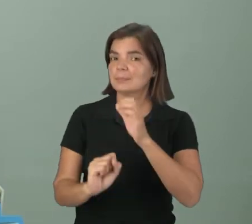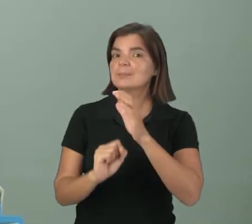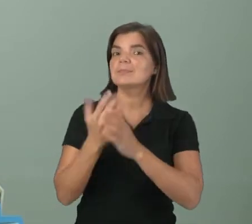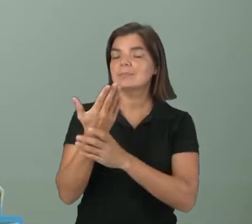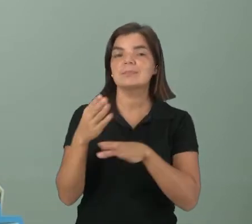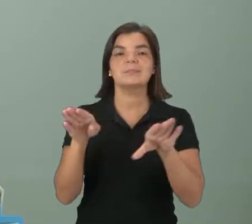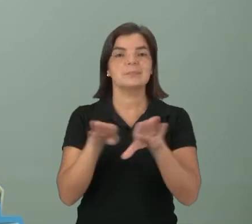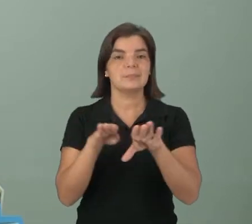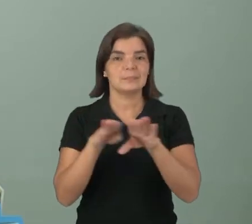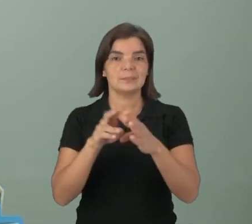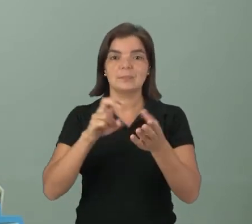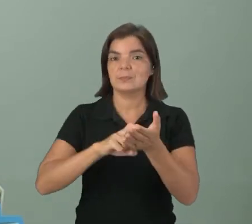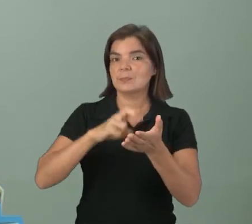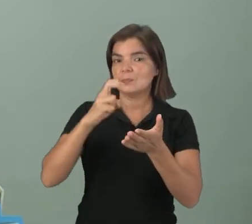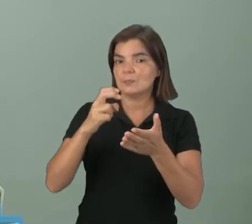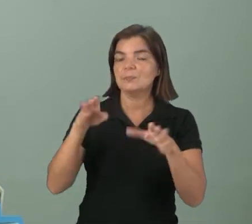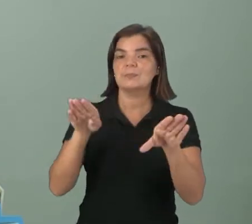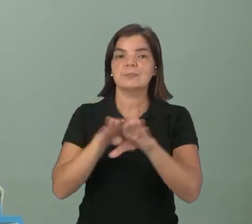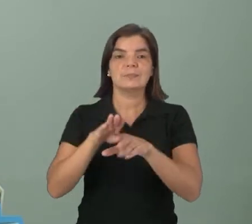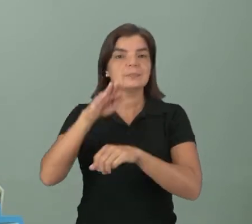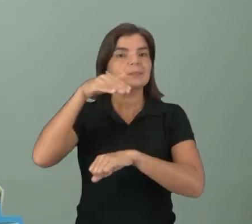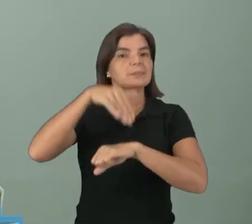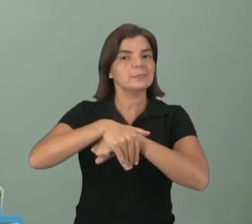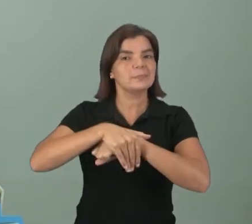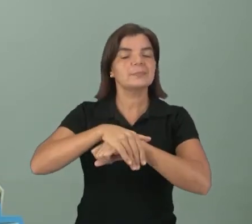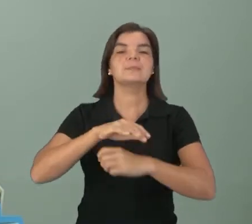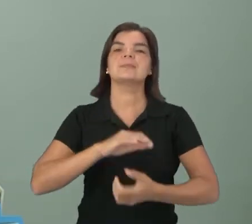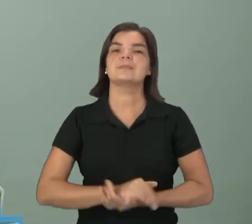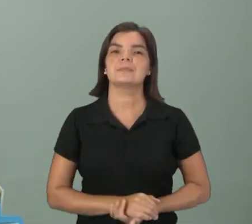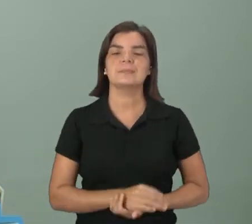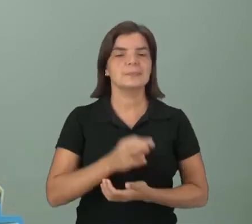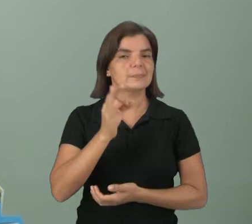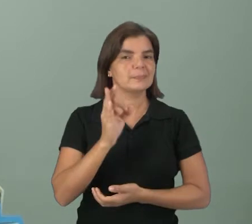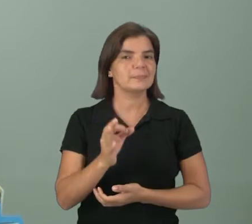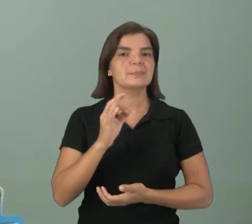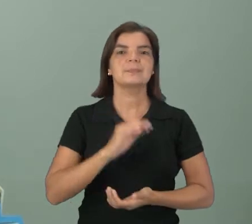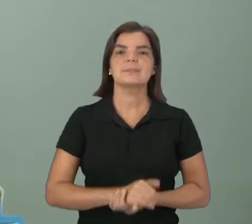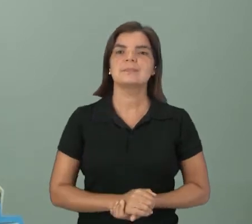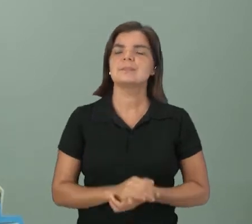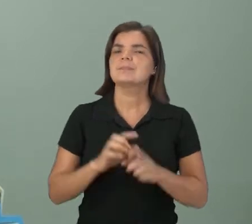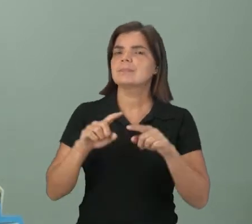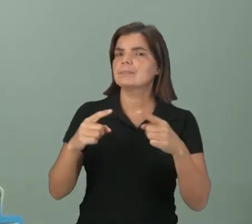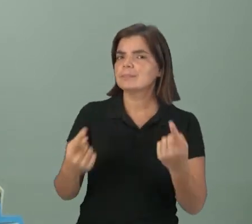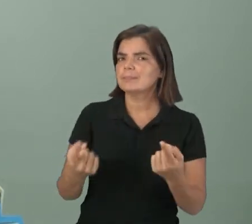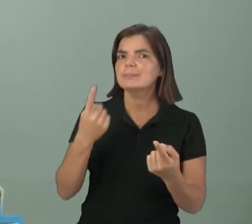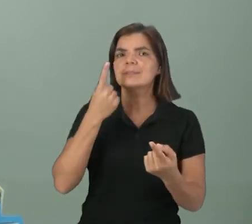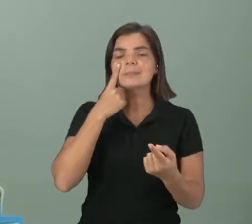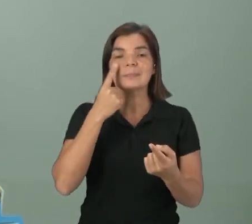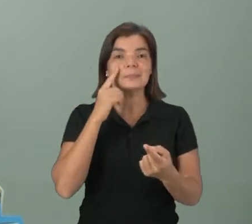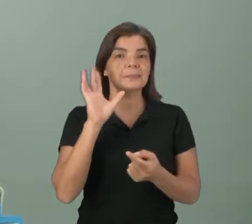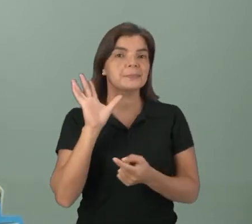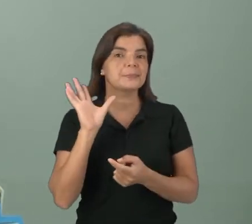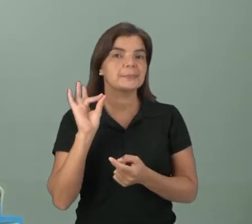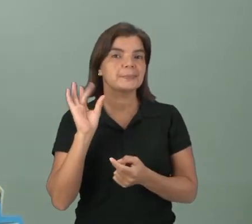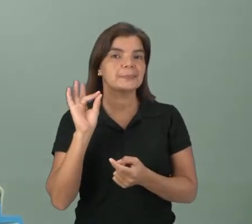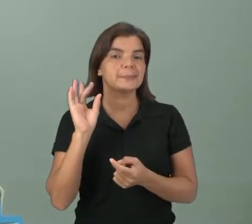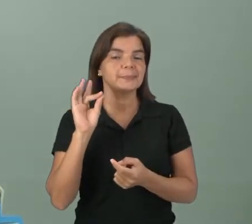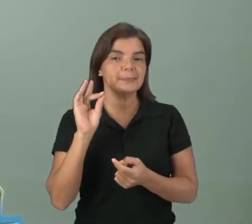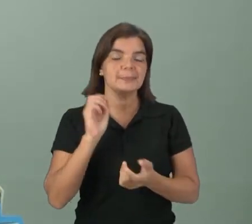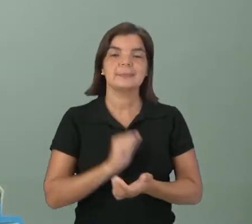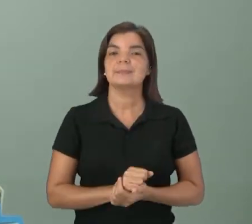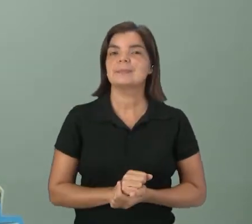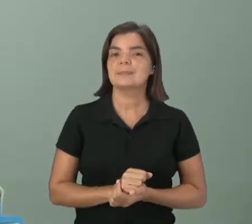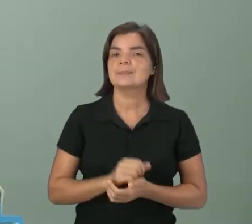realizar tanto no período do dia como no período da noite certo mas vamos colar esse aqui